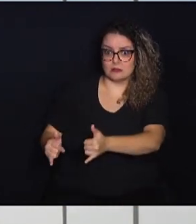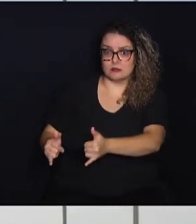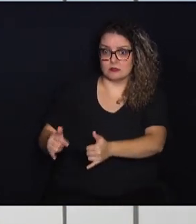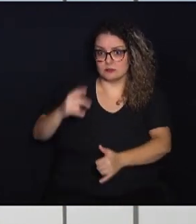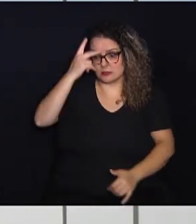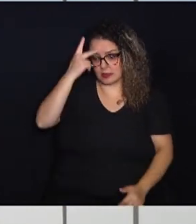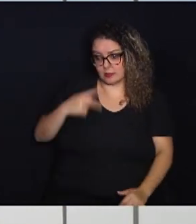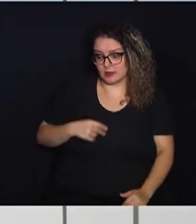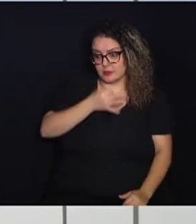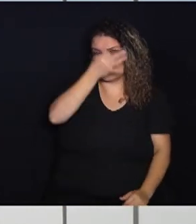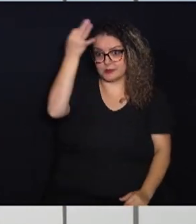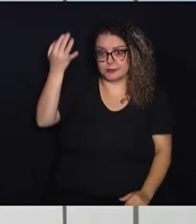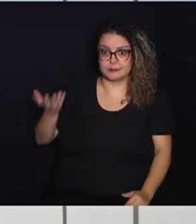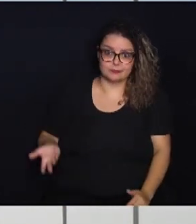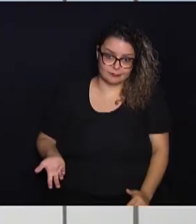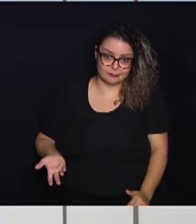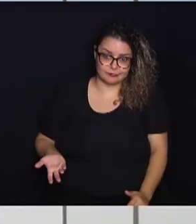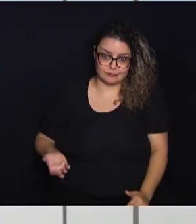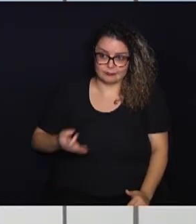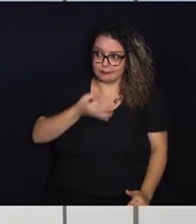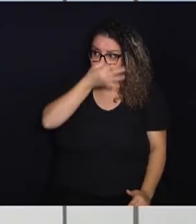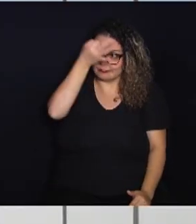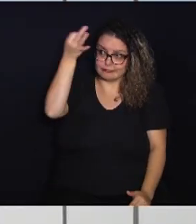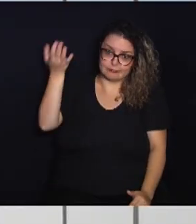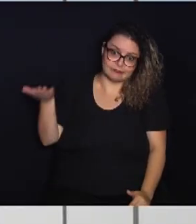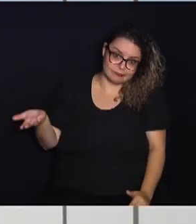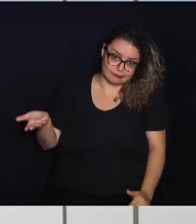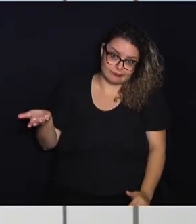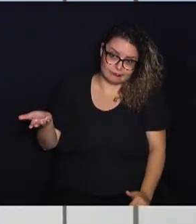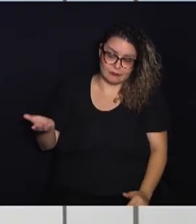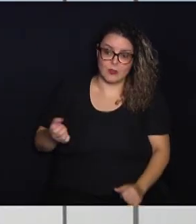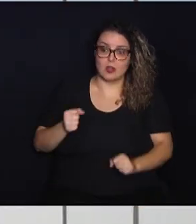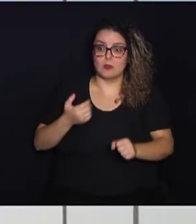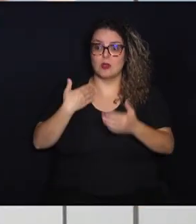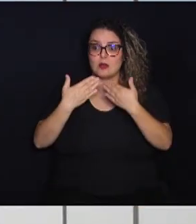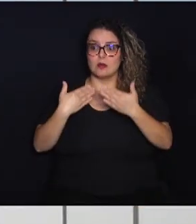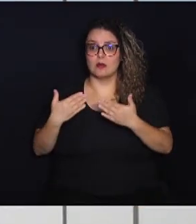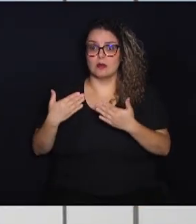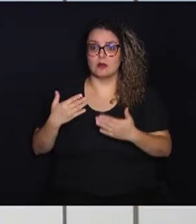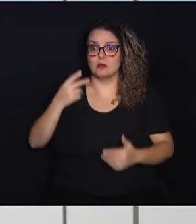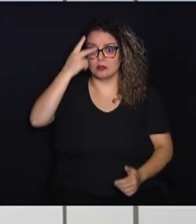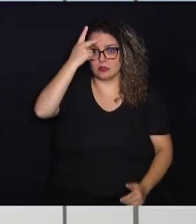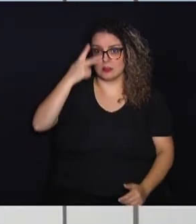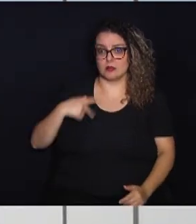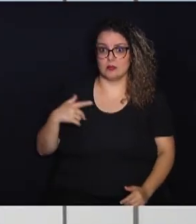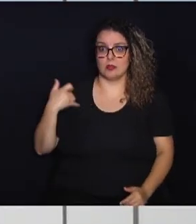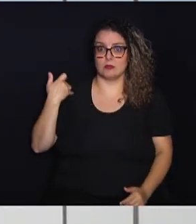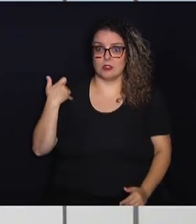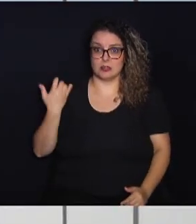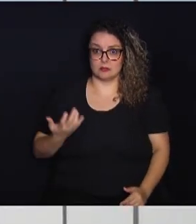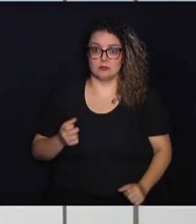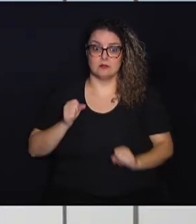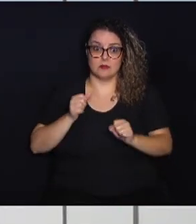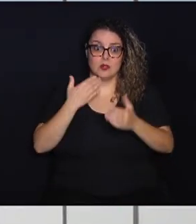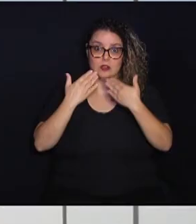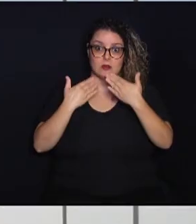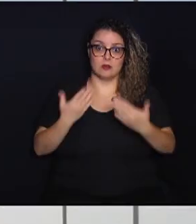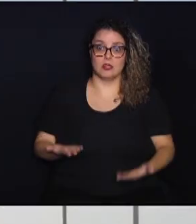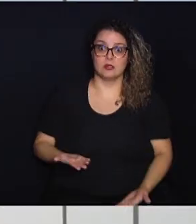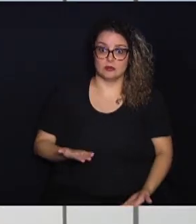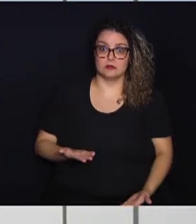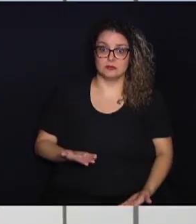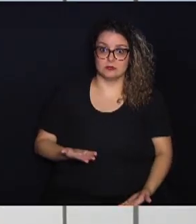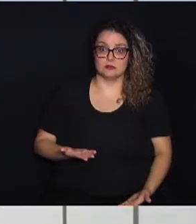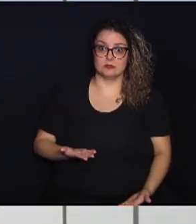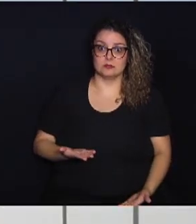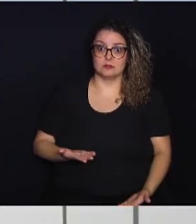sorte. E a sorte eles ficam, porque assim como eles podem estar falando com uma pessoa da própria idade deles, eles podem estar falando